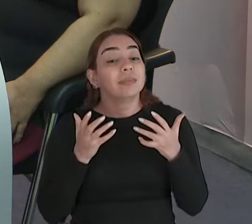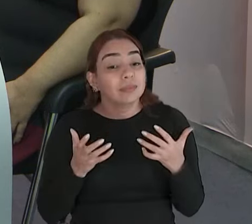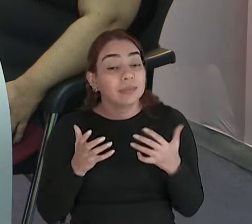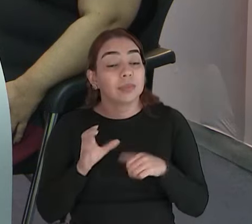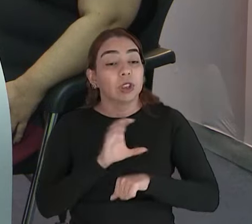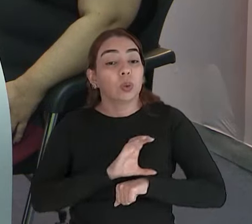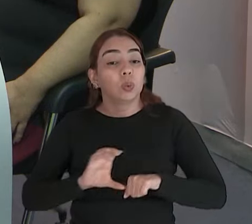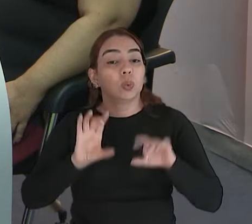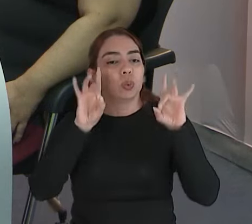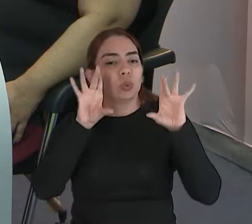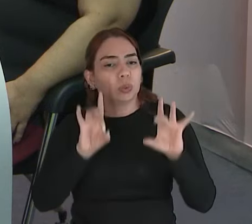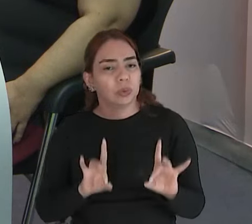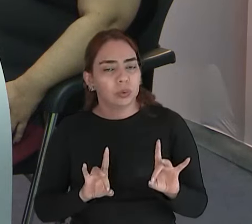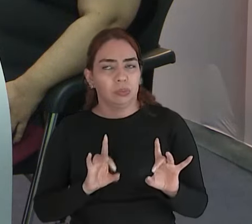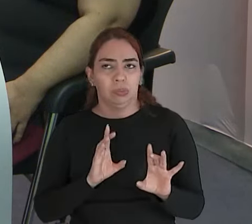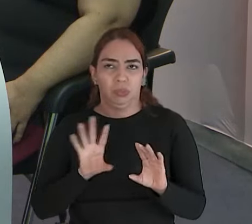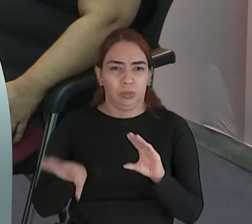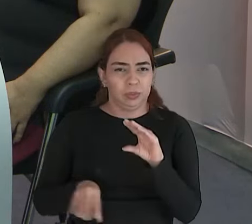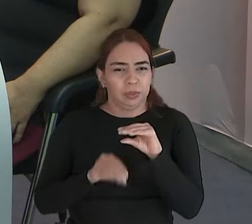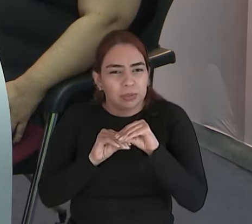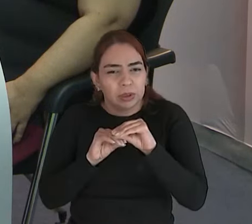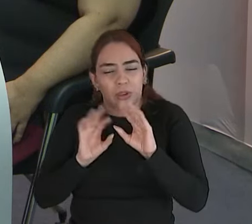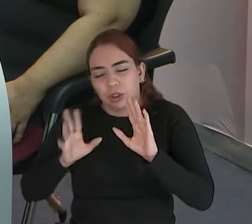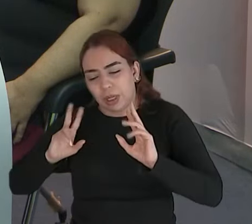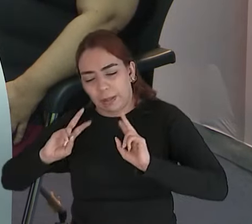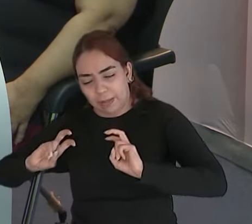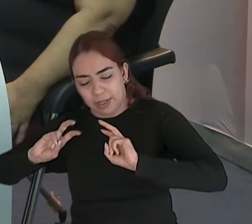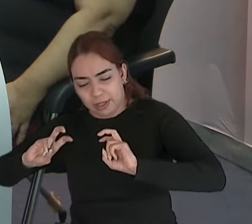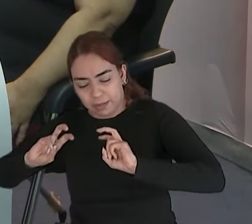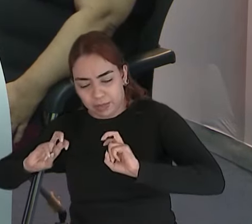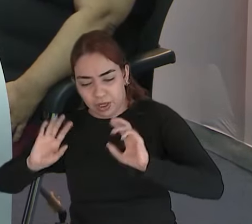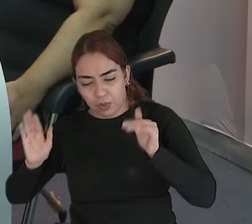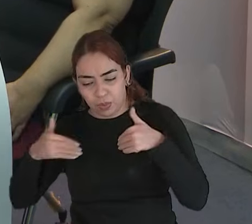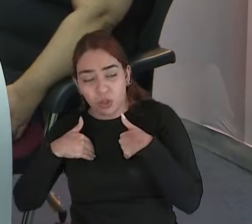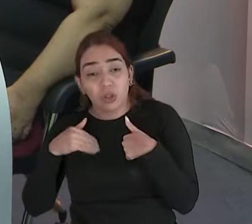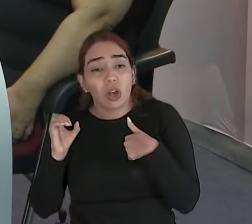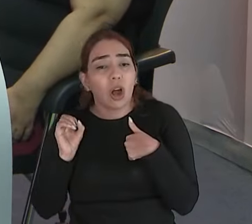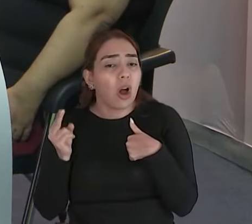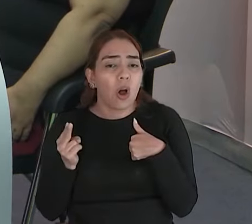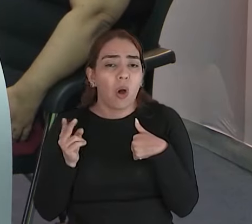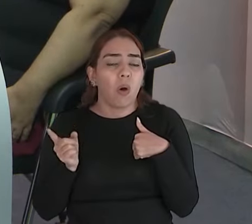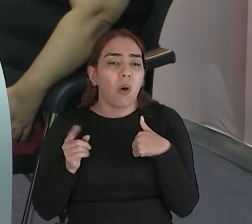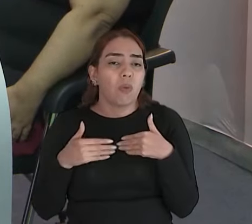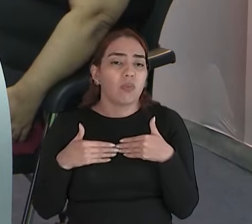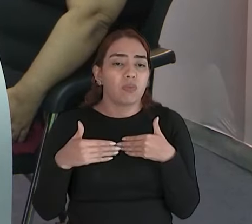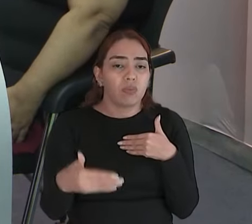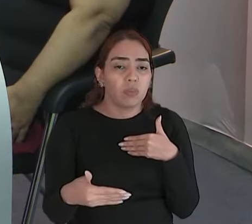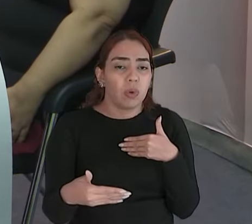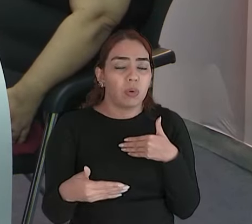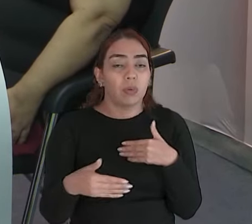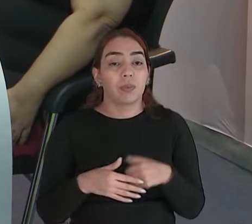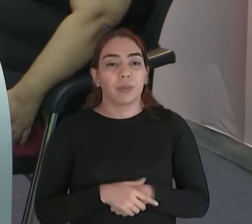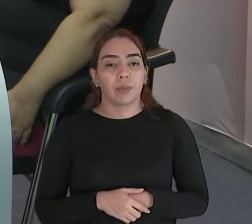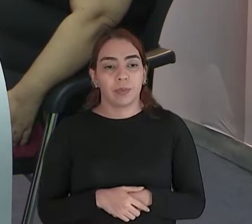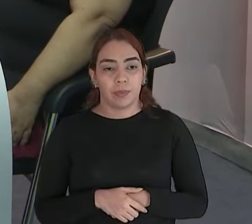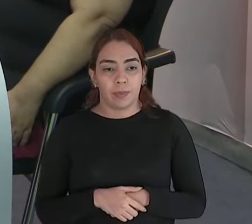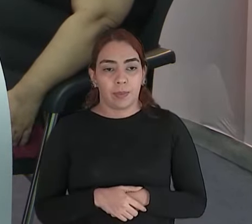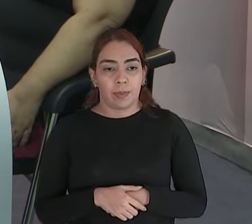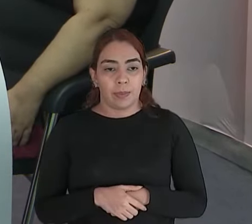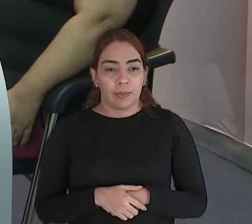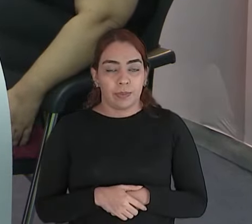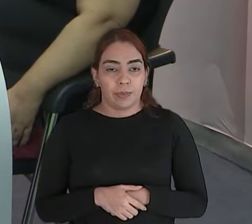seu diagnóstico ou você antes já achava, não, eu sou diferente, um pouquinho diferente? Na realidade, eu